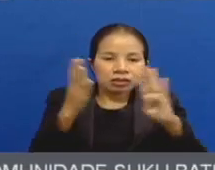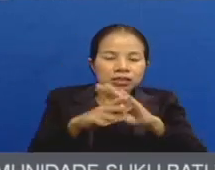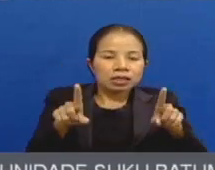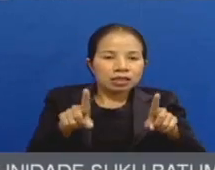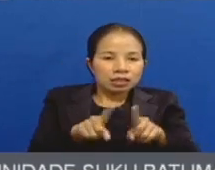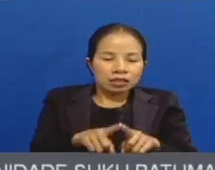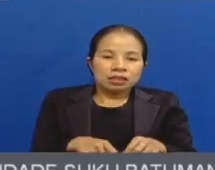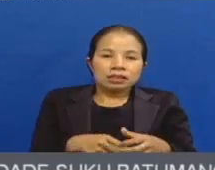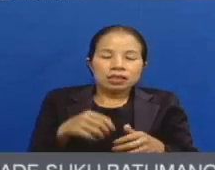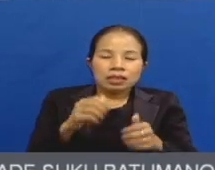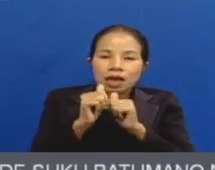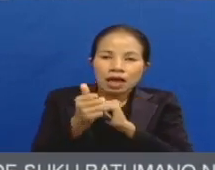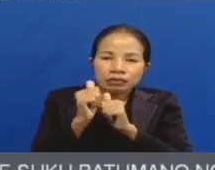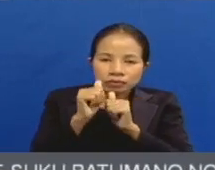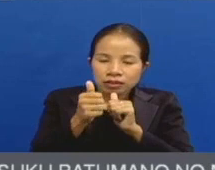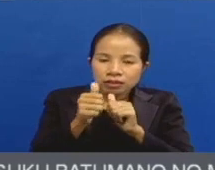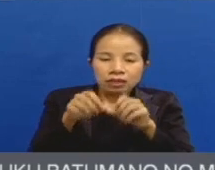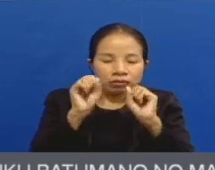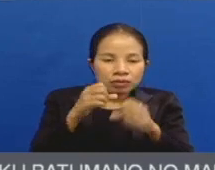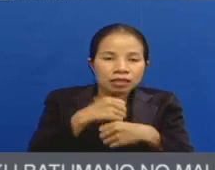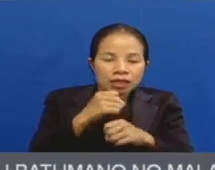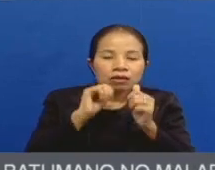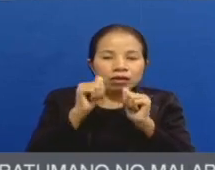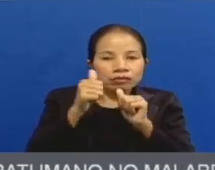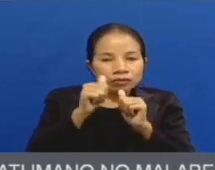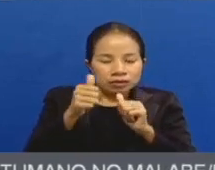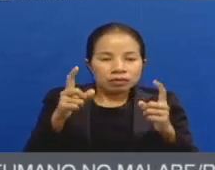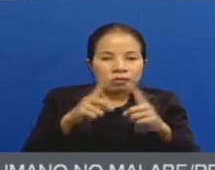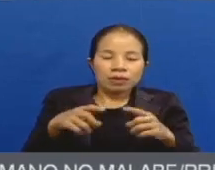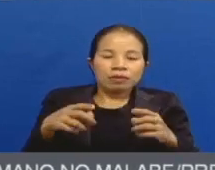máquina advocacia hodi bele halo advocacia ba ia